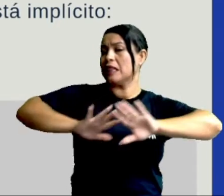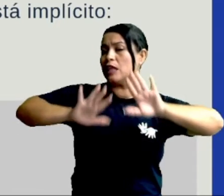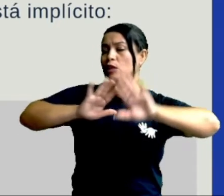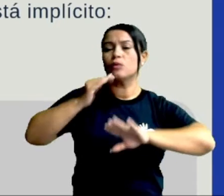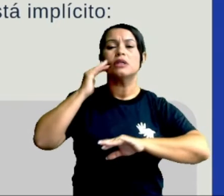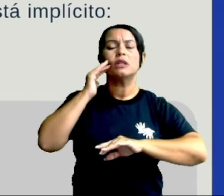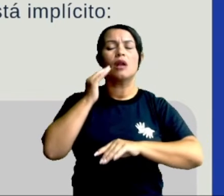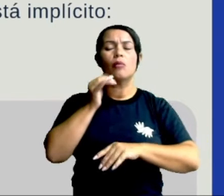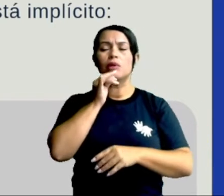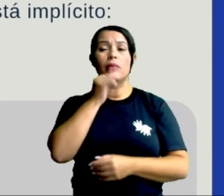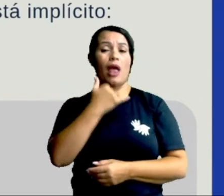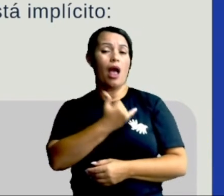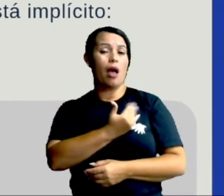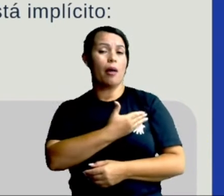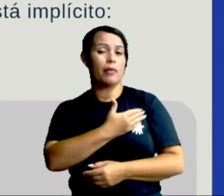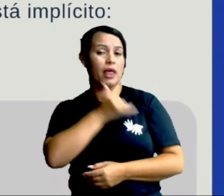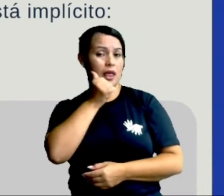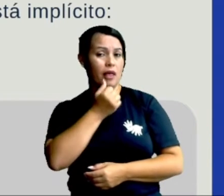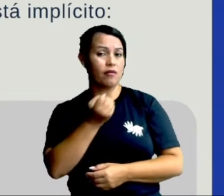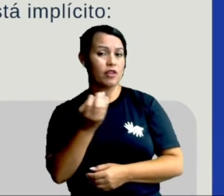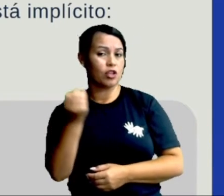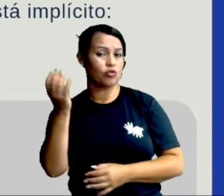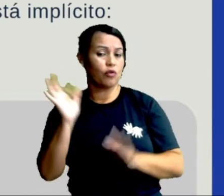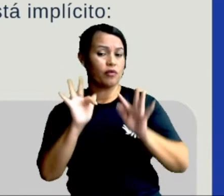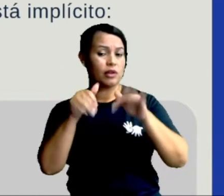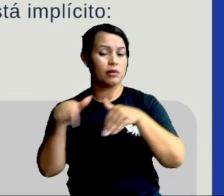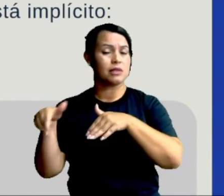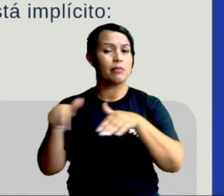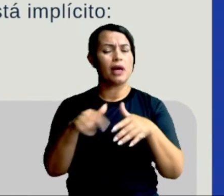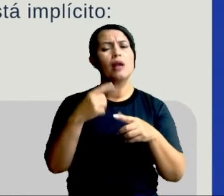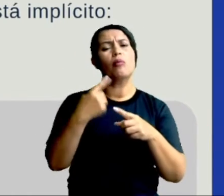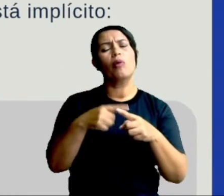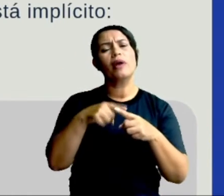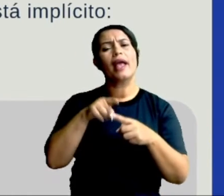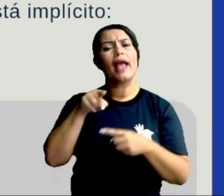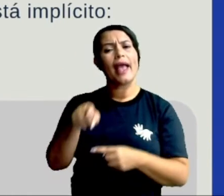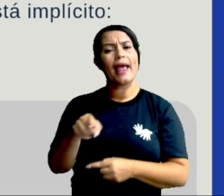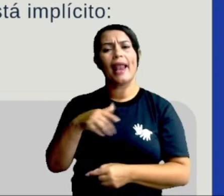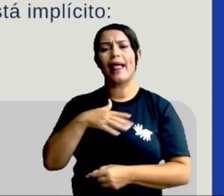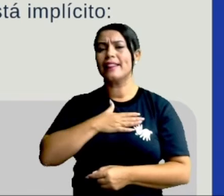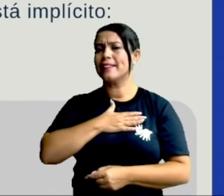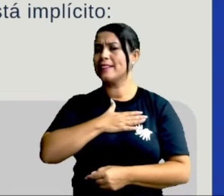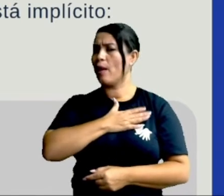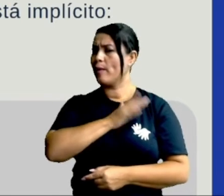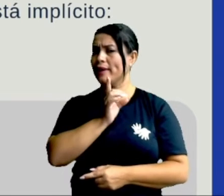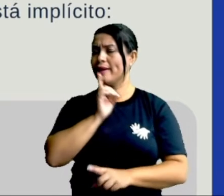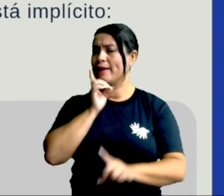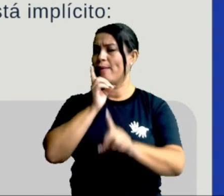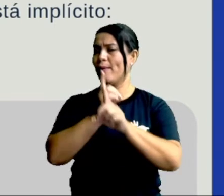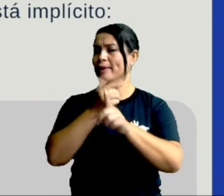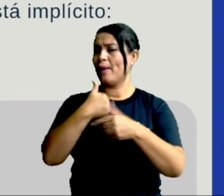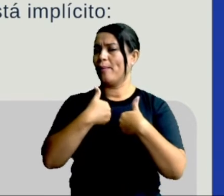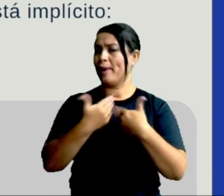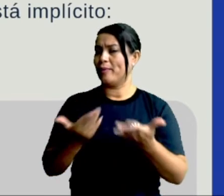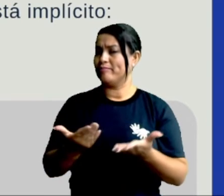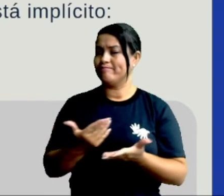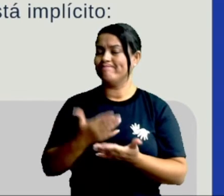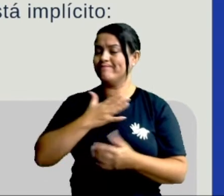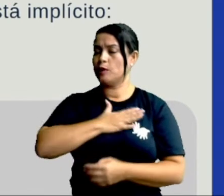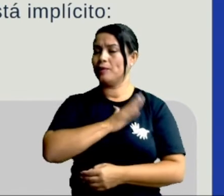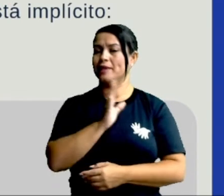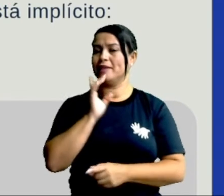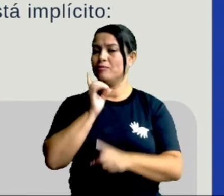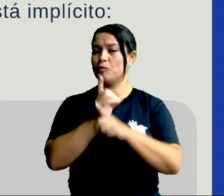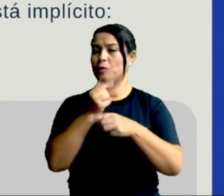amiga viajou no fim de semana, por quê? Porque ela não queria se encontrar comigo, tá?